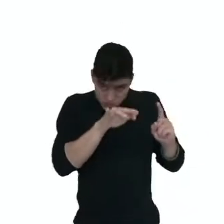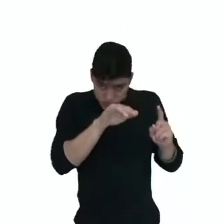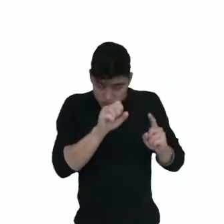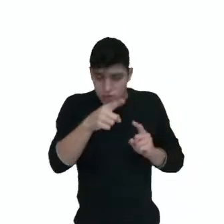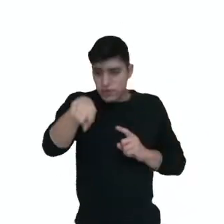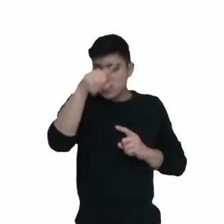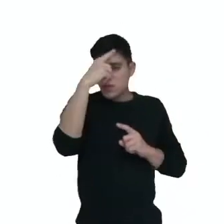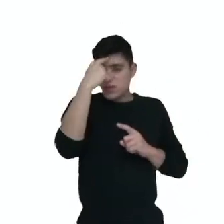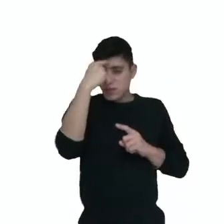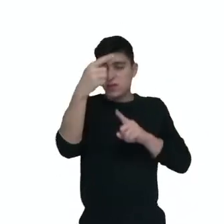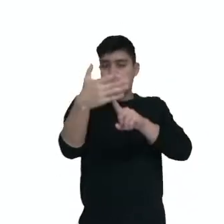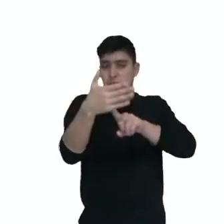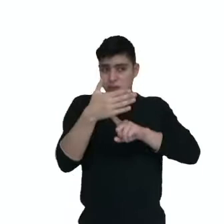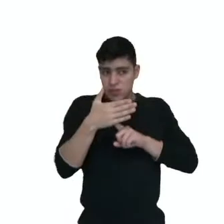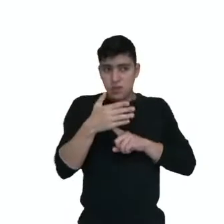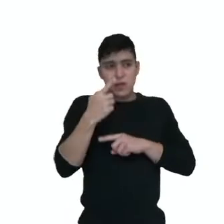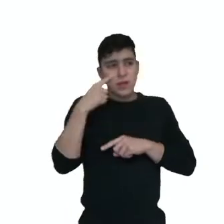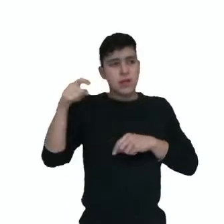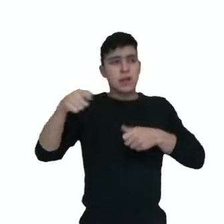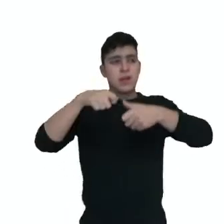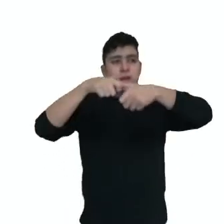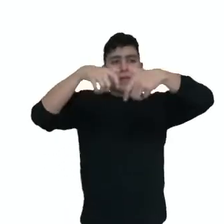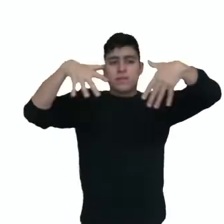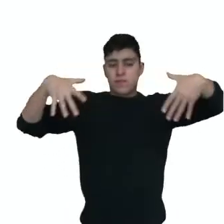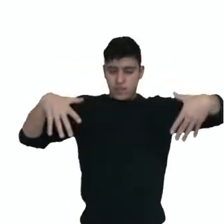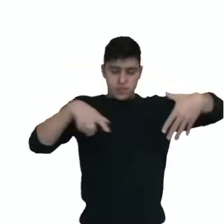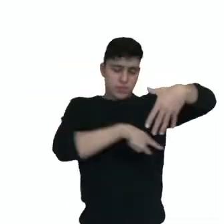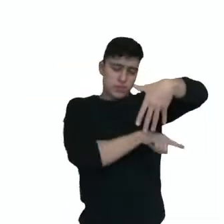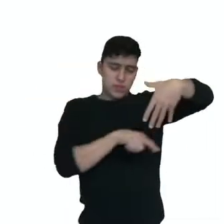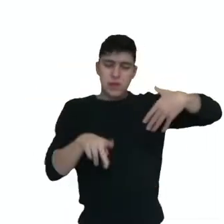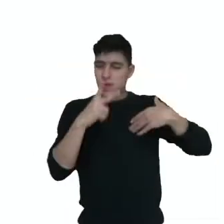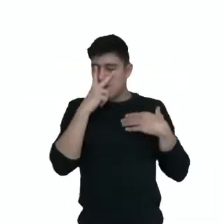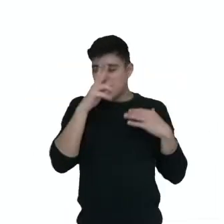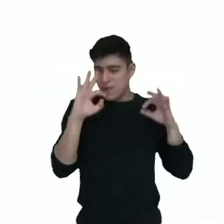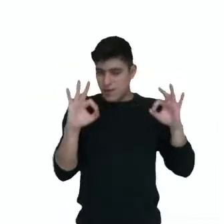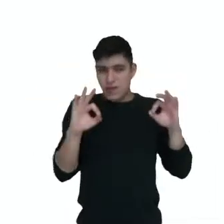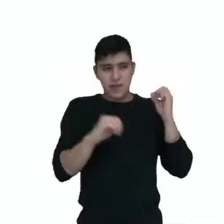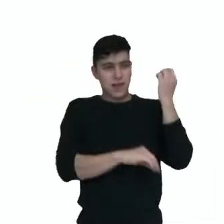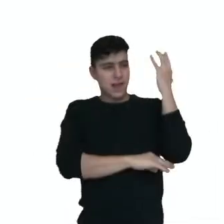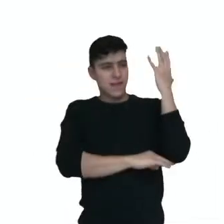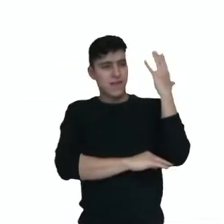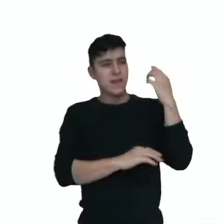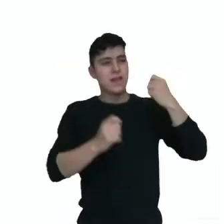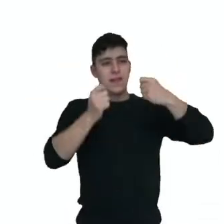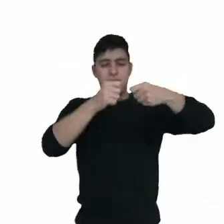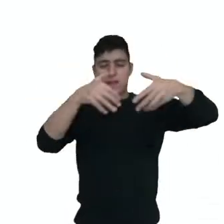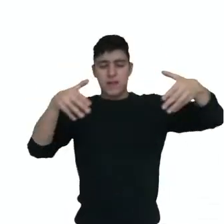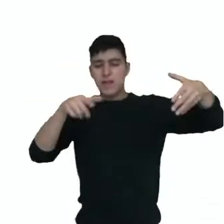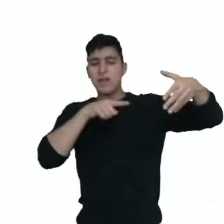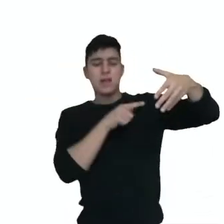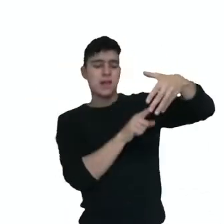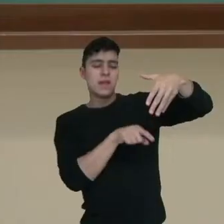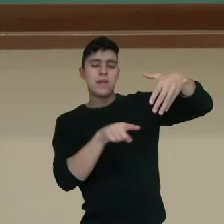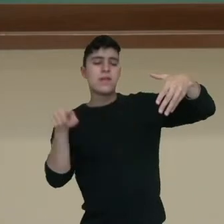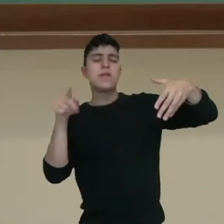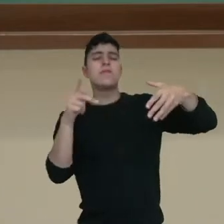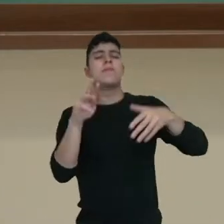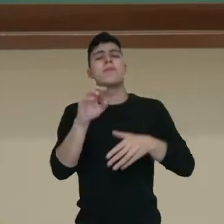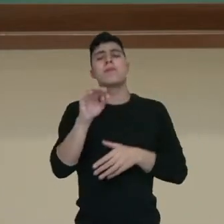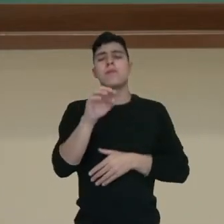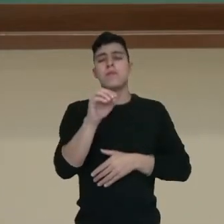aqui nessa árvore filogenética aqui, que parece realmente uma árvore, onde estão especificamente os